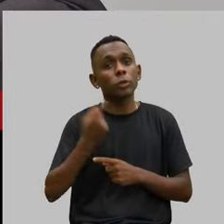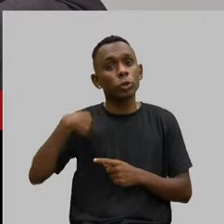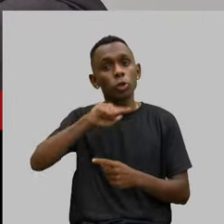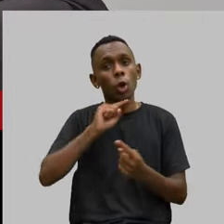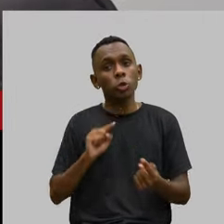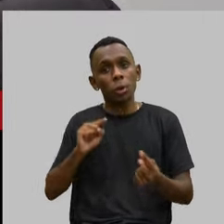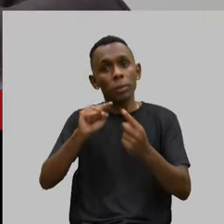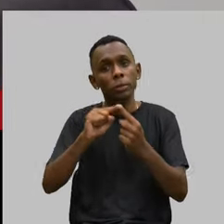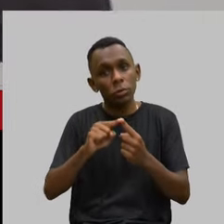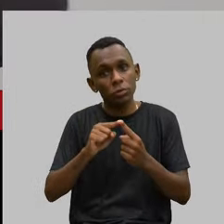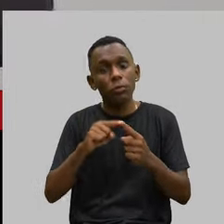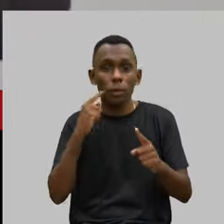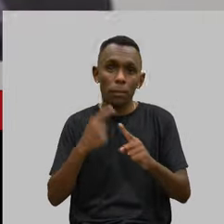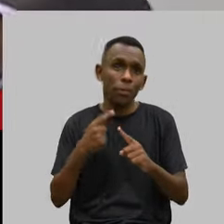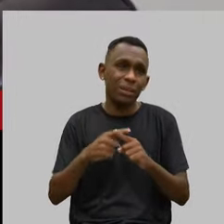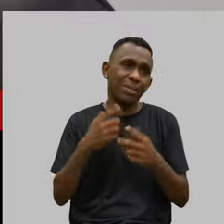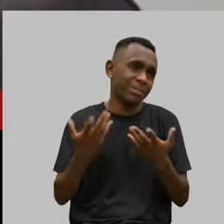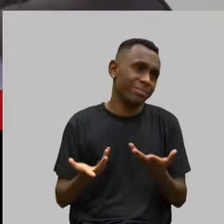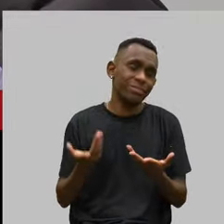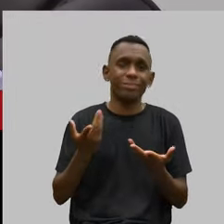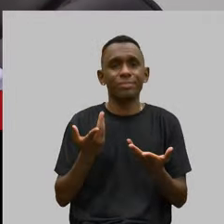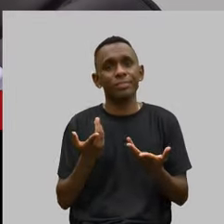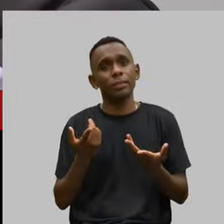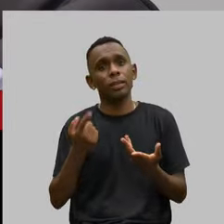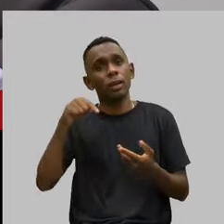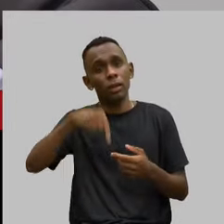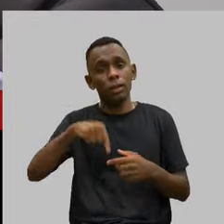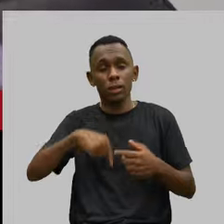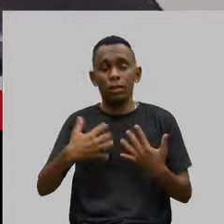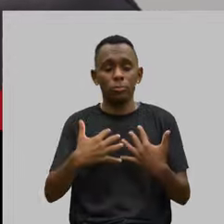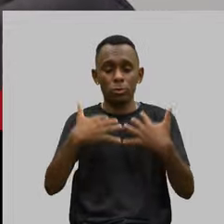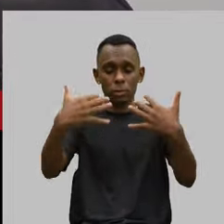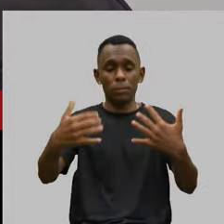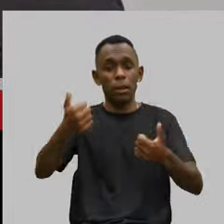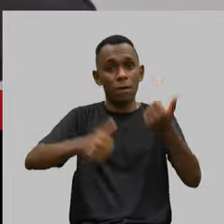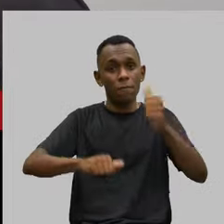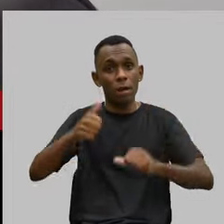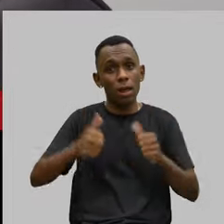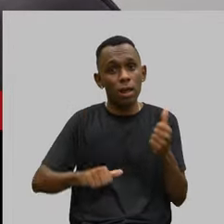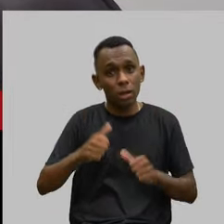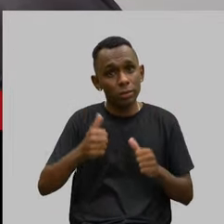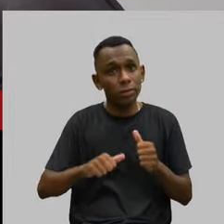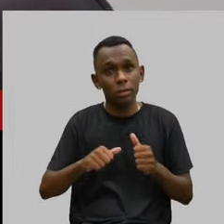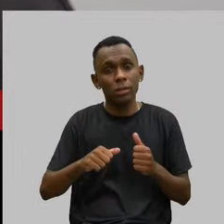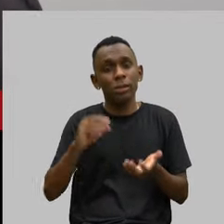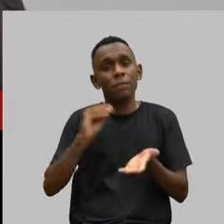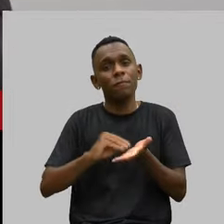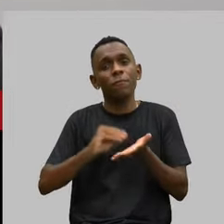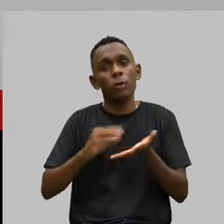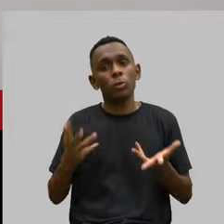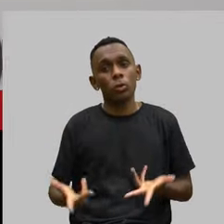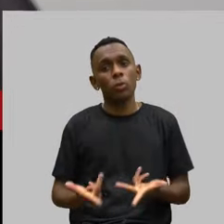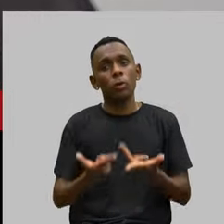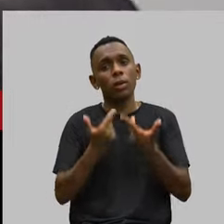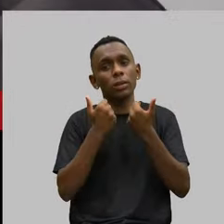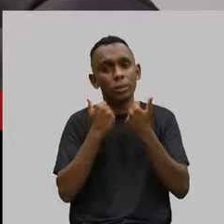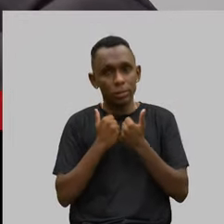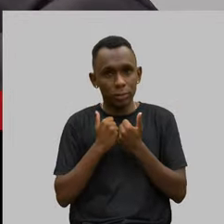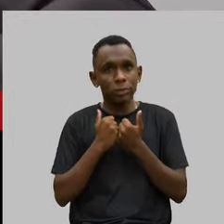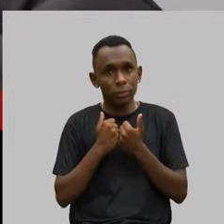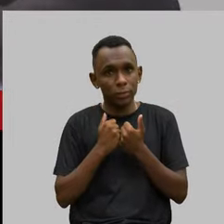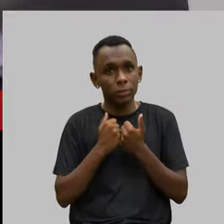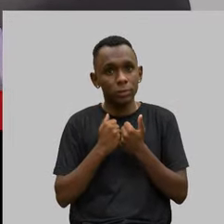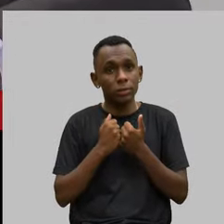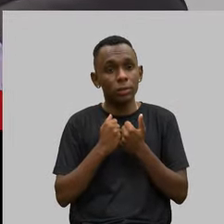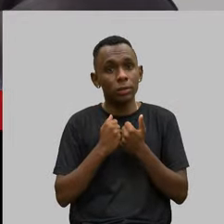missão porque senão a gente fica com uma assembleia fiscaliza que não que deixa desejar que não fiscaliza a